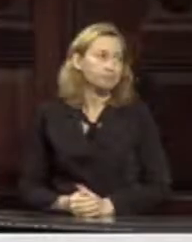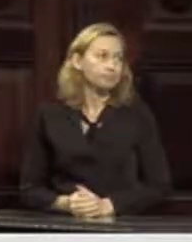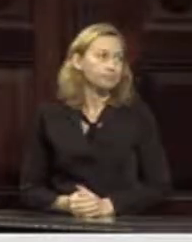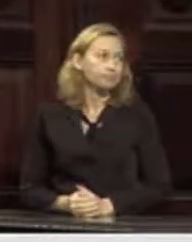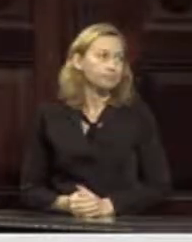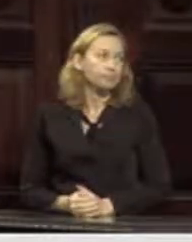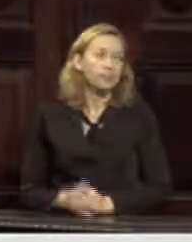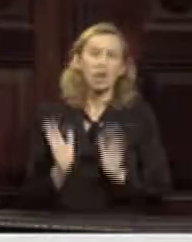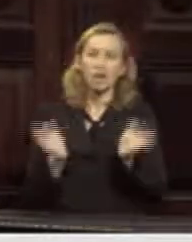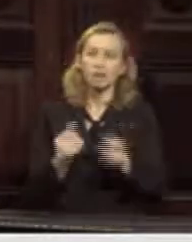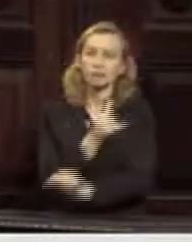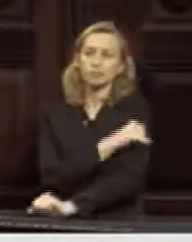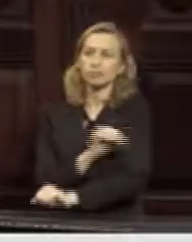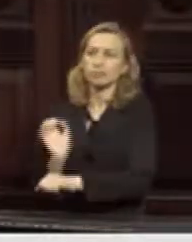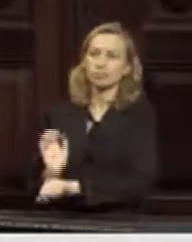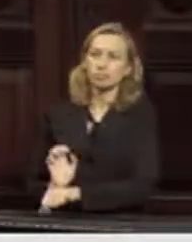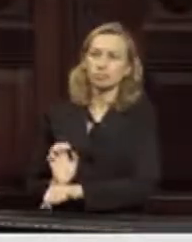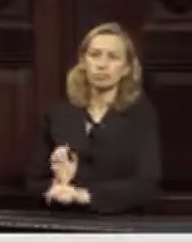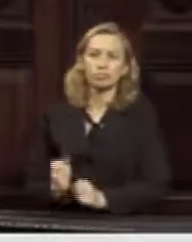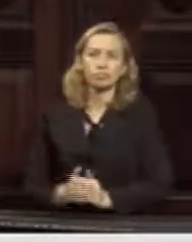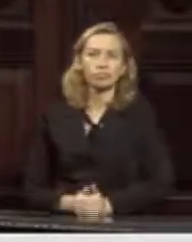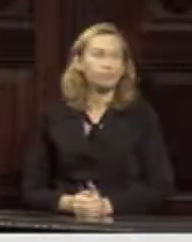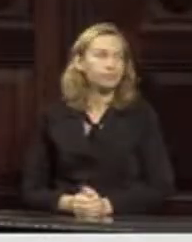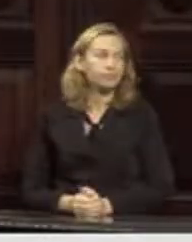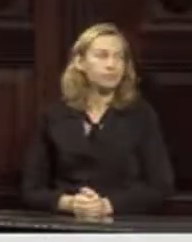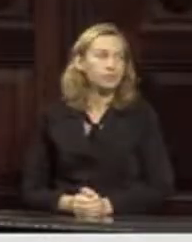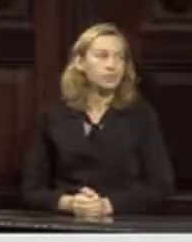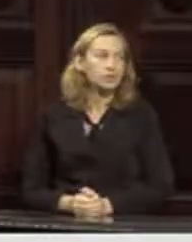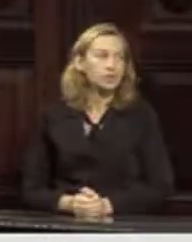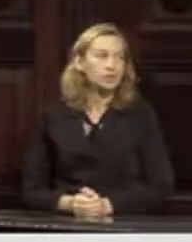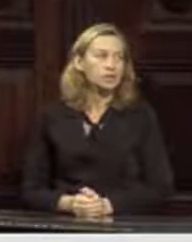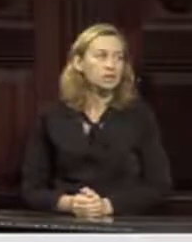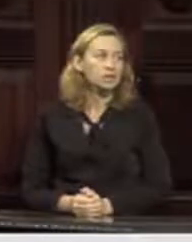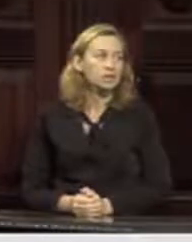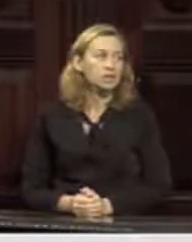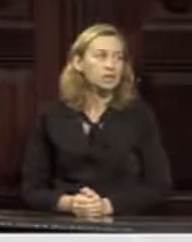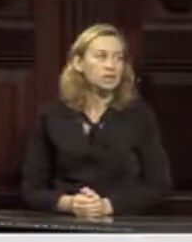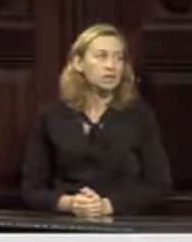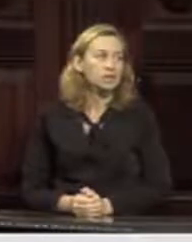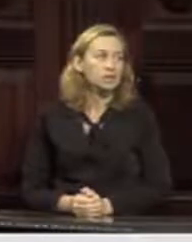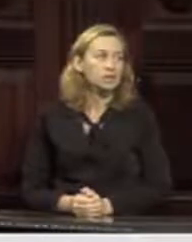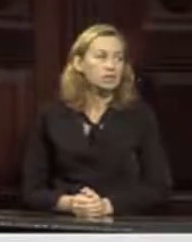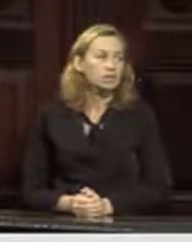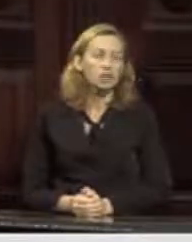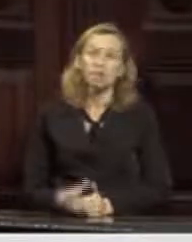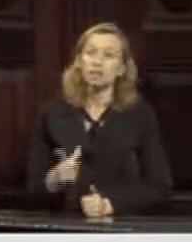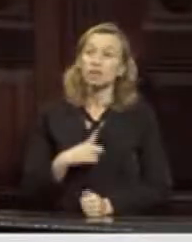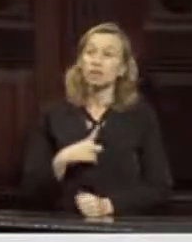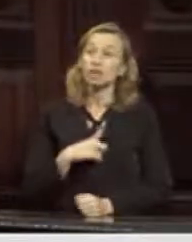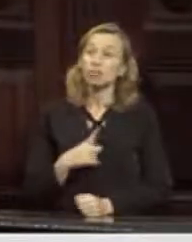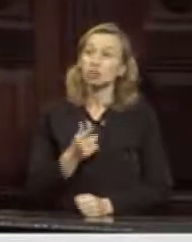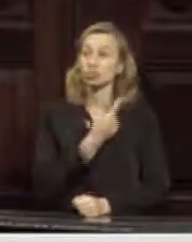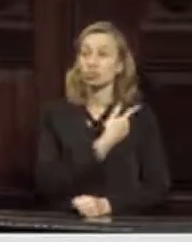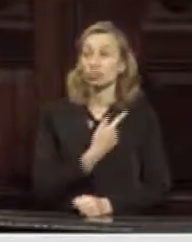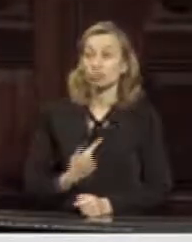Aqui no estado do Rio de Janeiro, estamos diante de um governo,